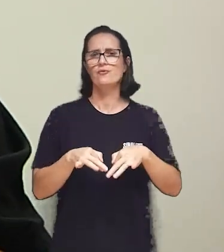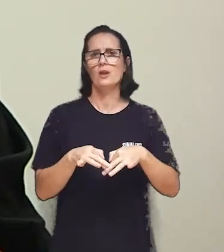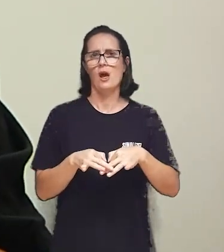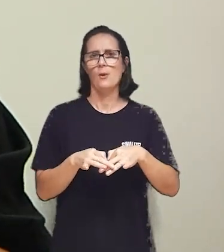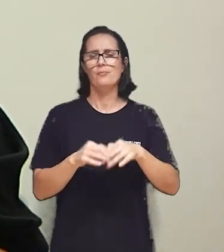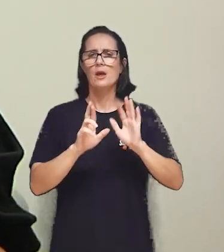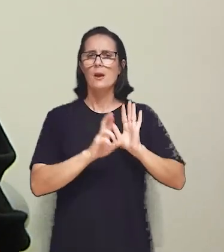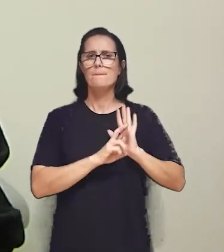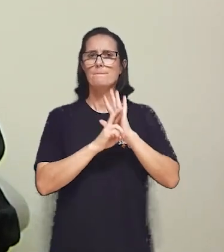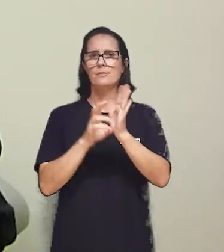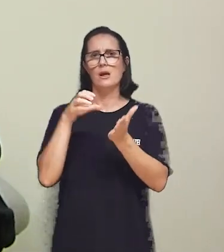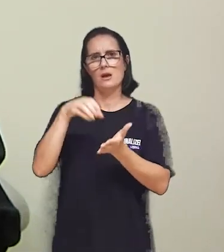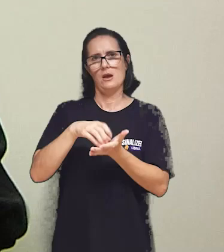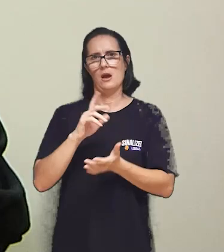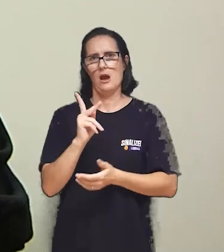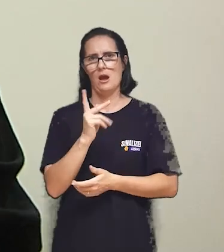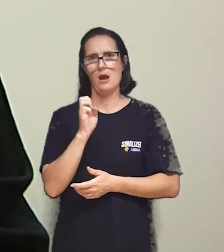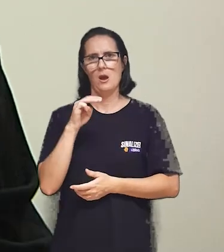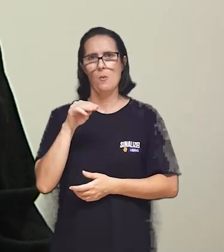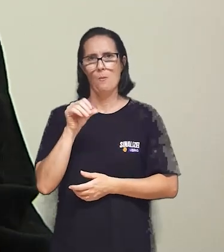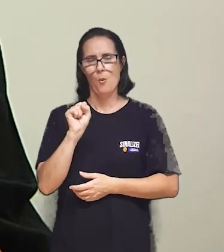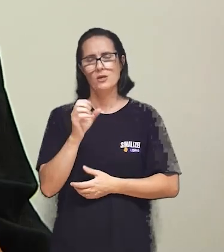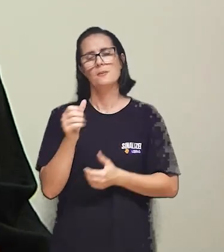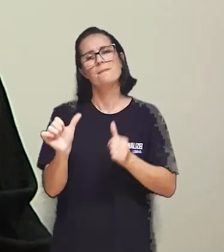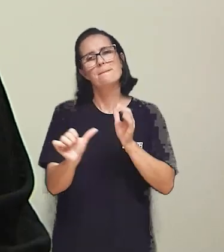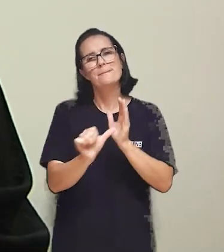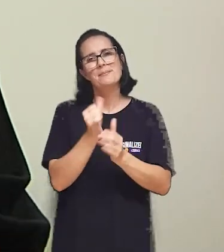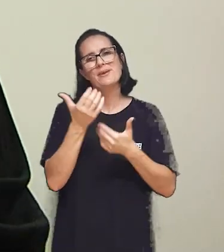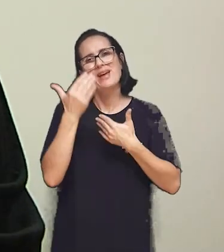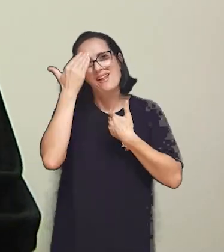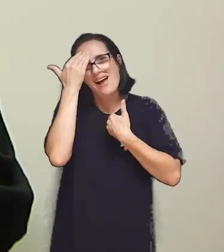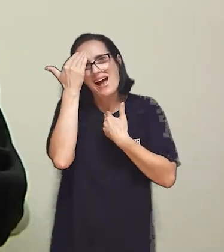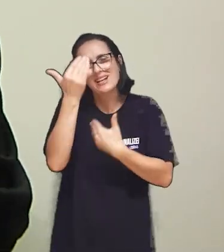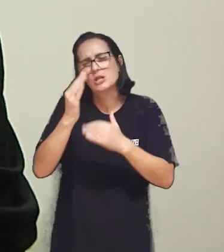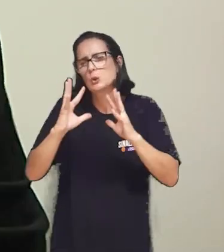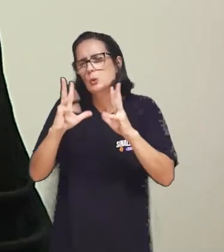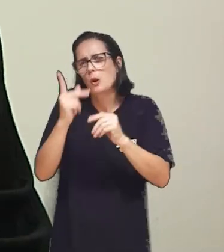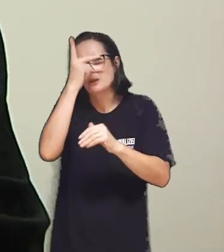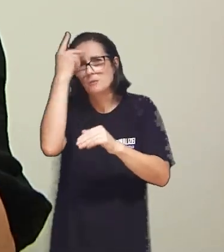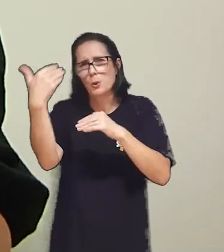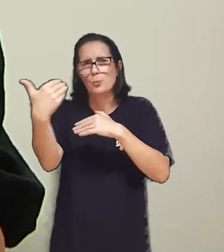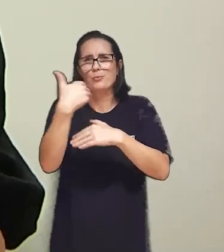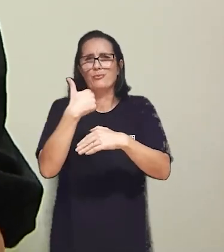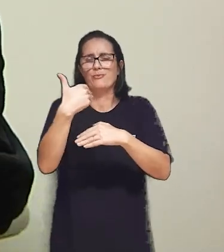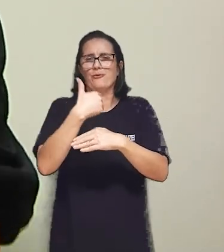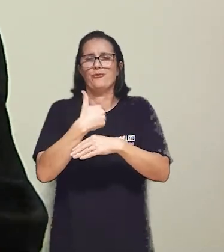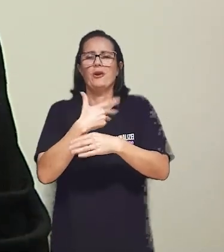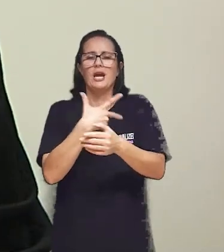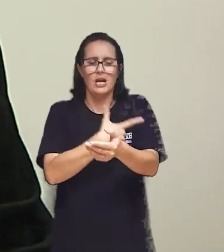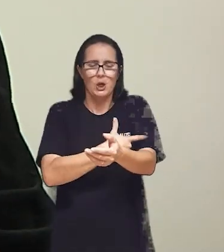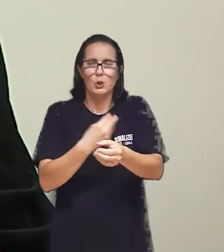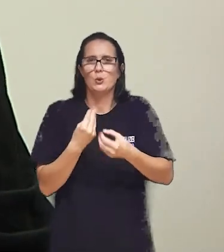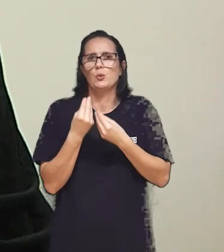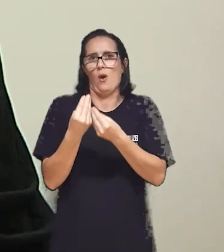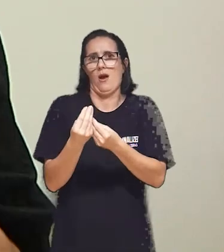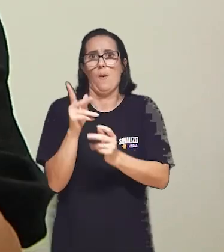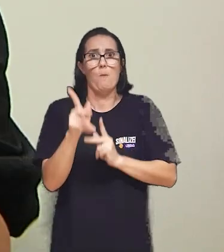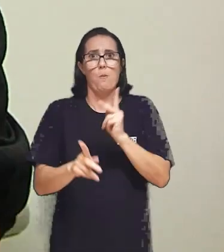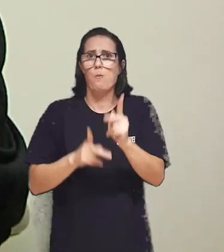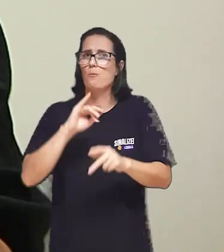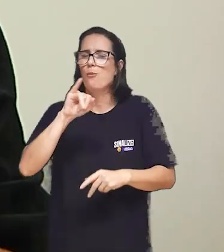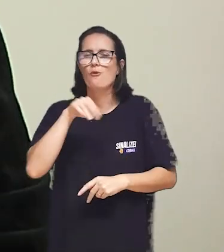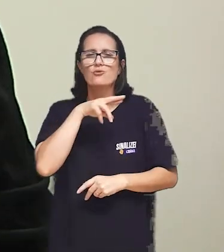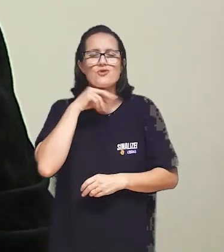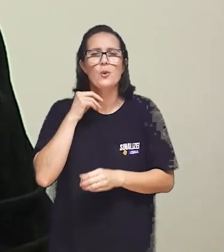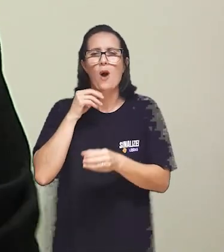do EMOSC, eu gostaria de inicialmente agradecer a todas as doações da população de Jaraguá